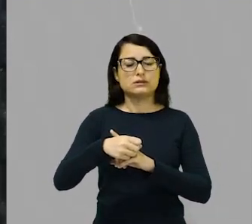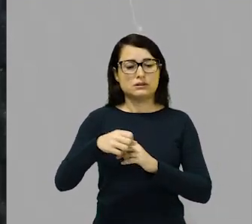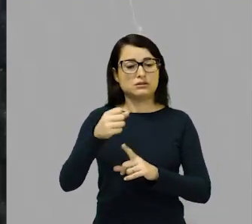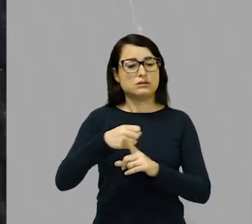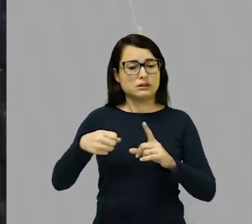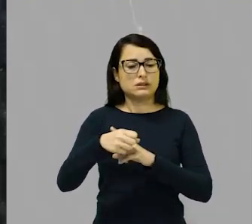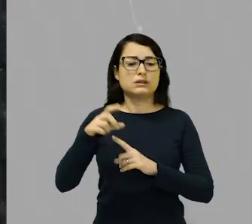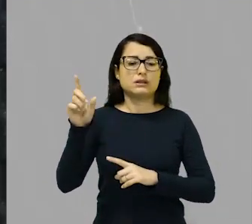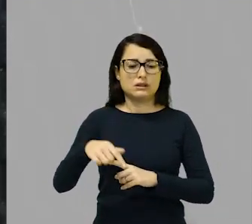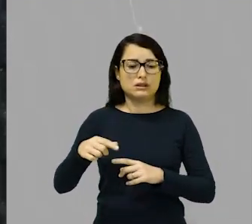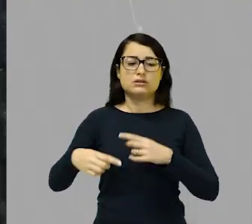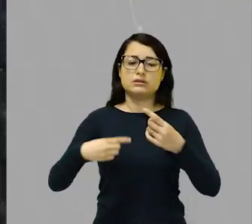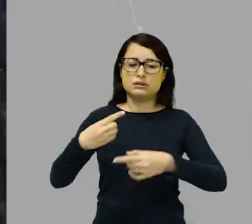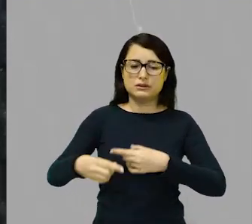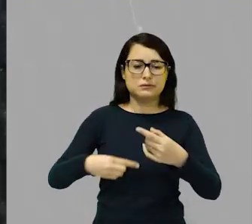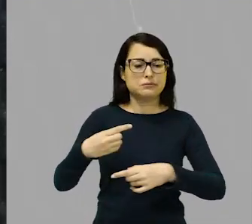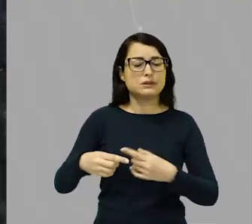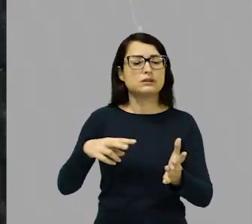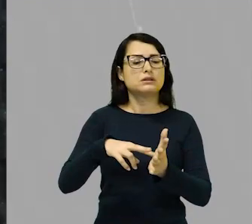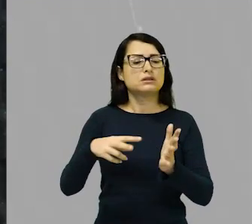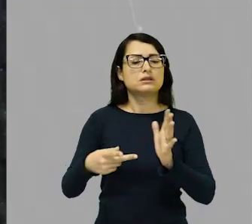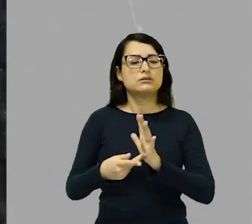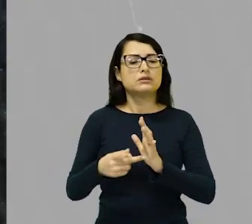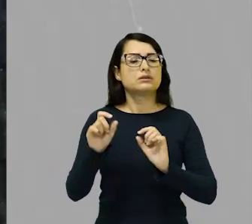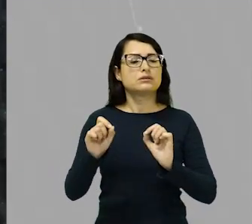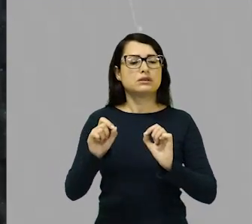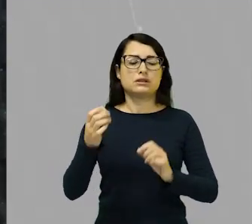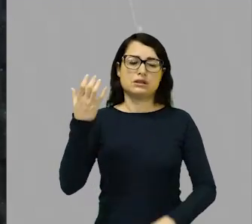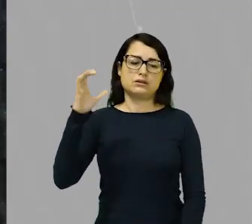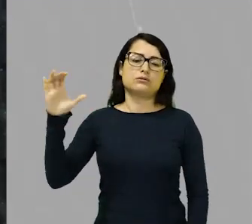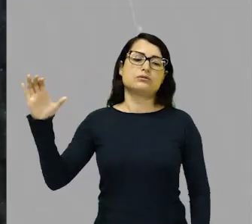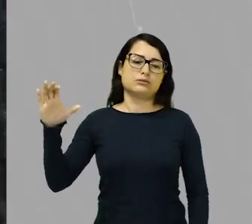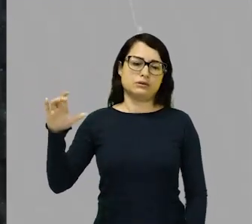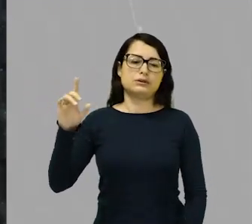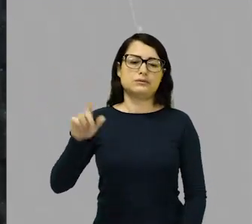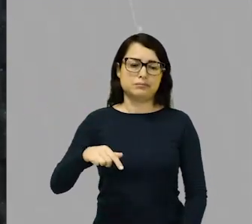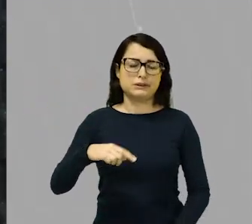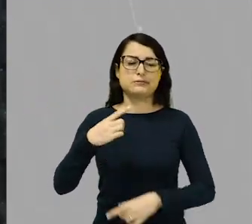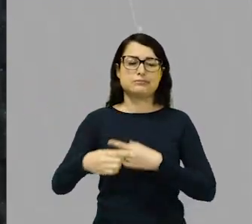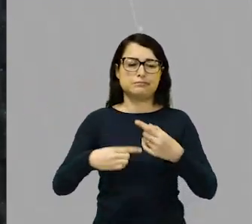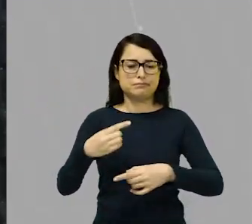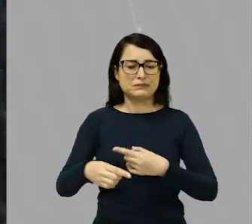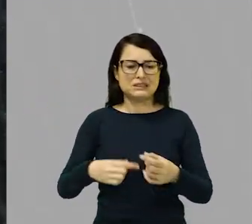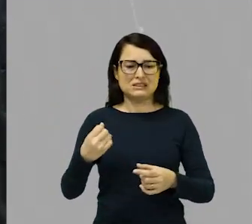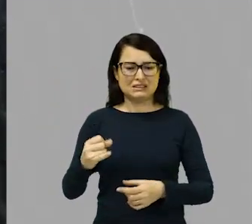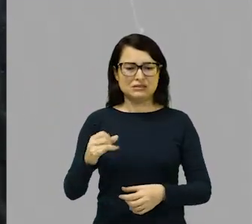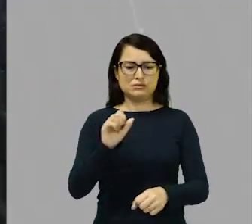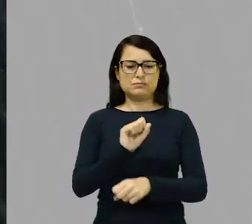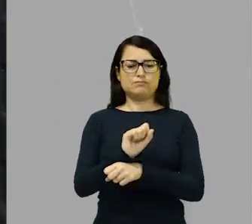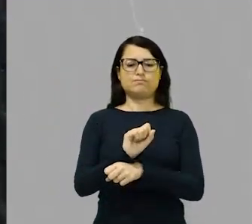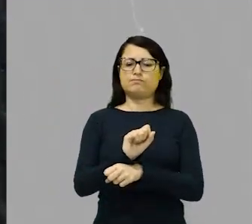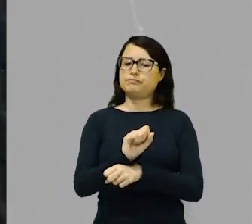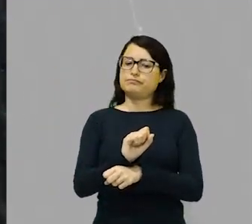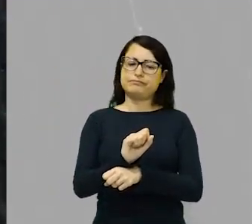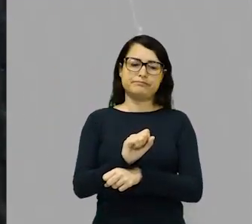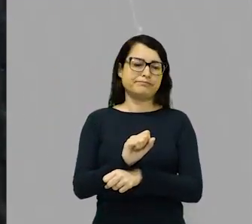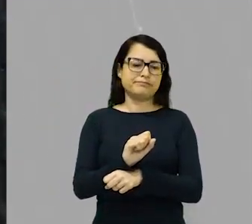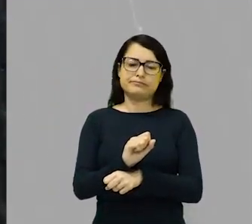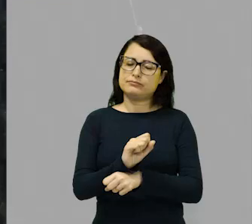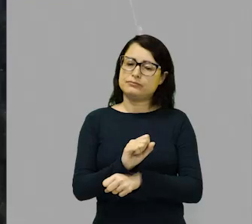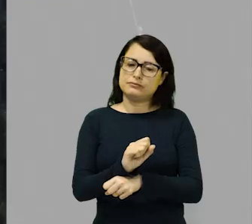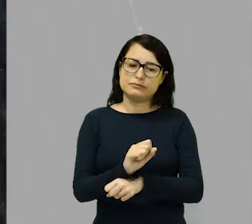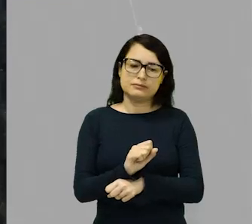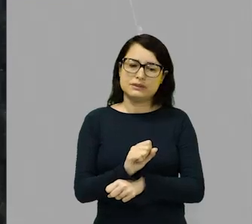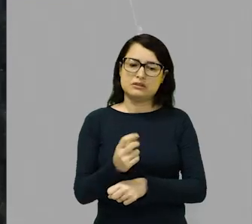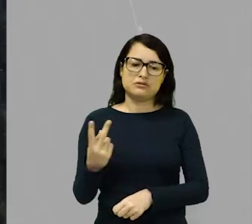o mundo social é dinâmico, significa dizer que a cultura também será dinâmica. Se a cultura fosse estática, a gente teria os